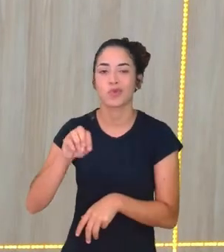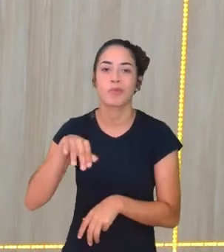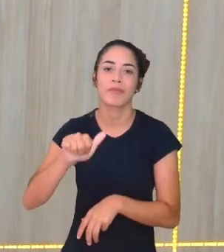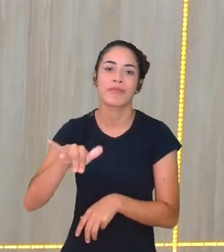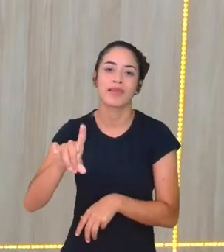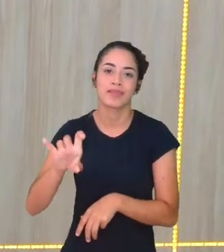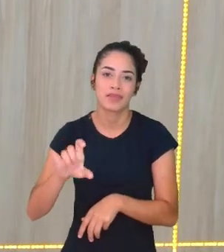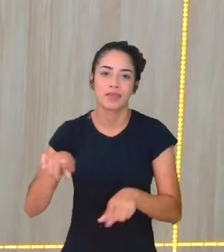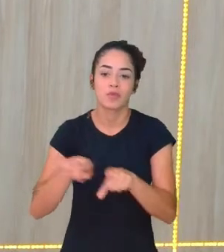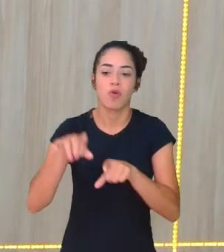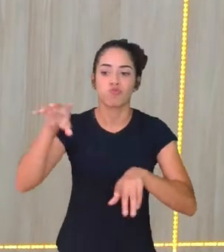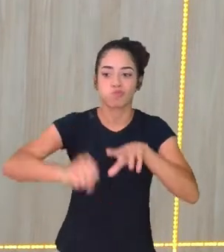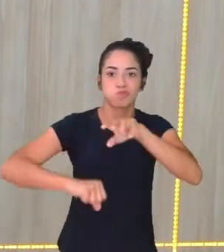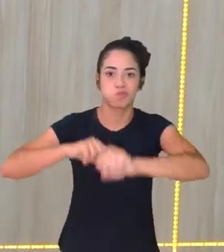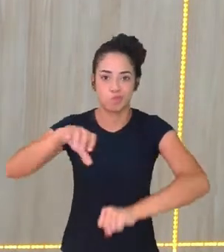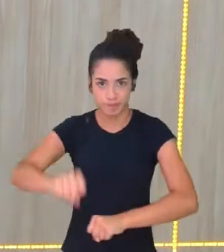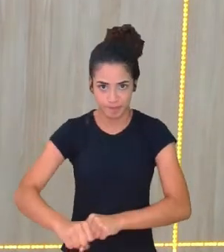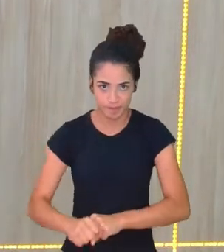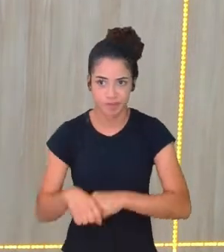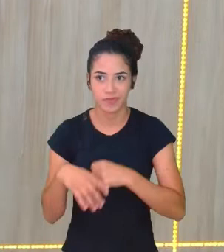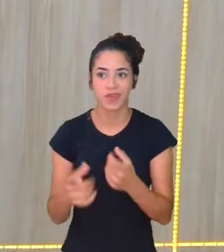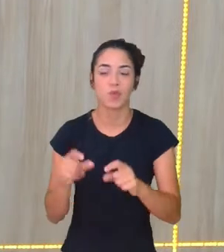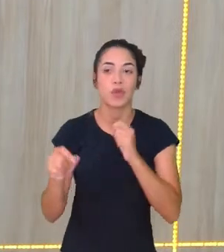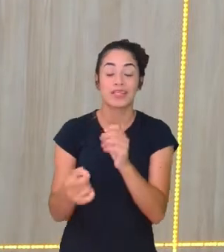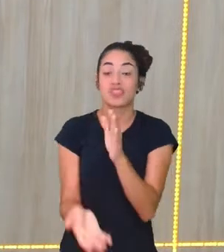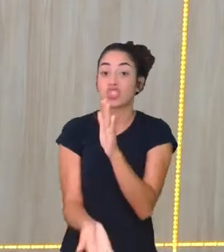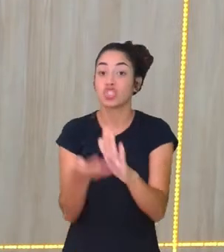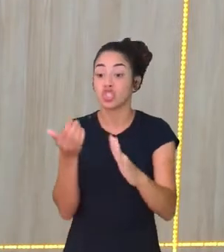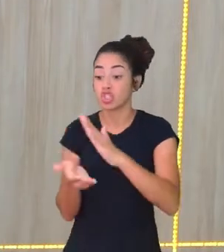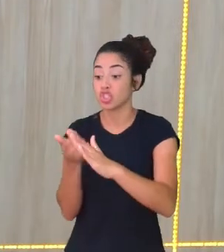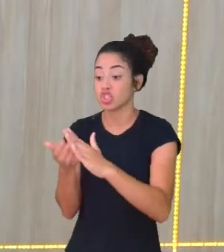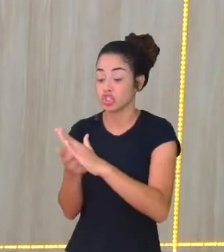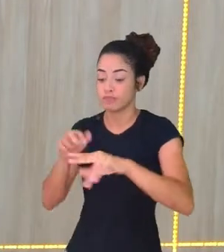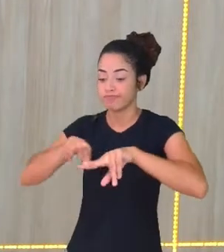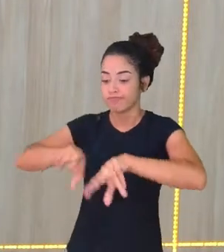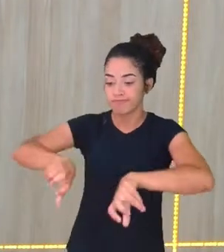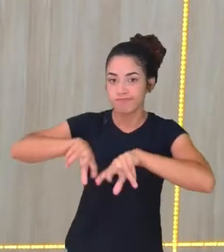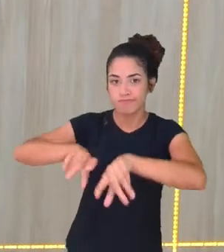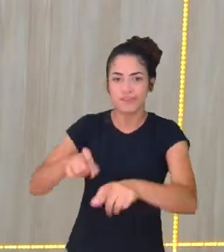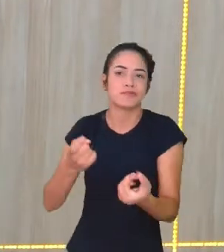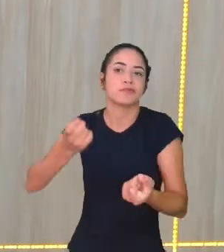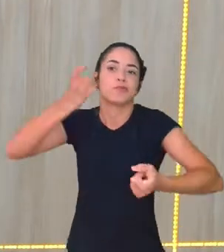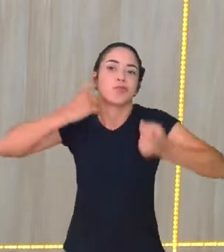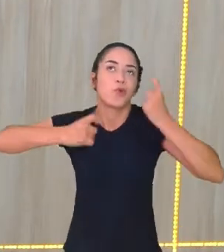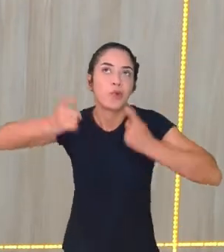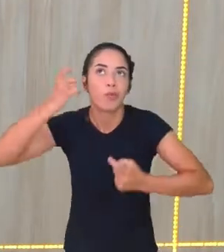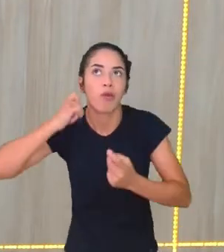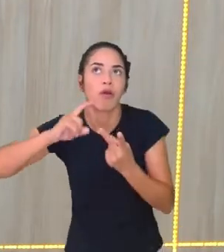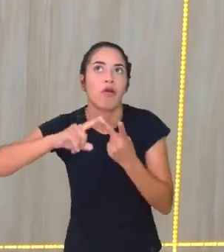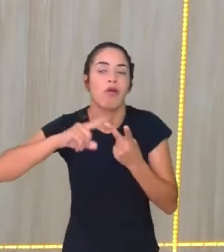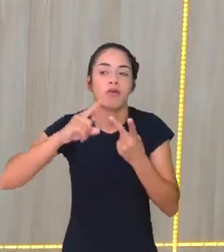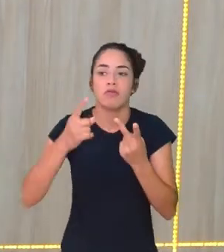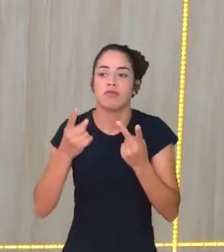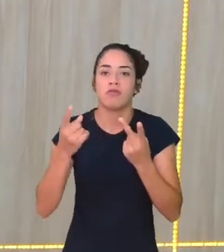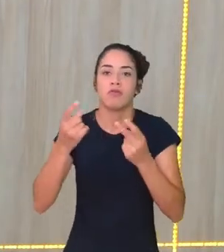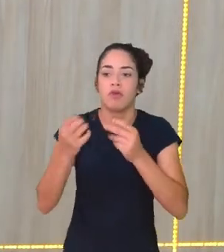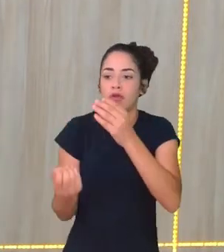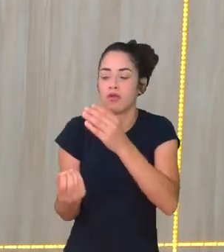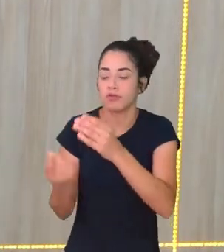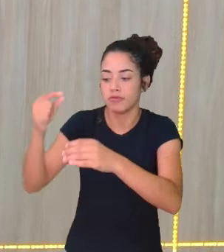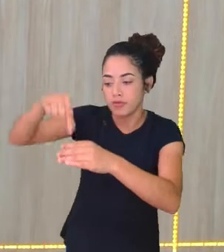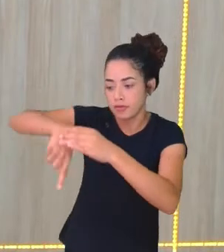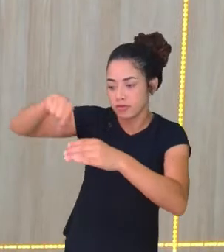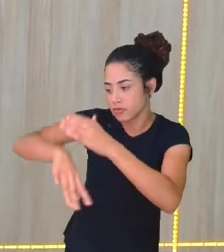predatória né ou seja eles extraiam isso aqui sem a preocupação com a reposição né que